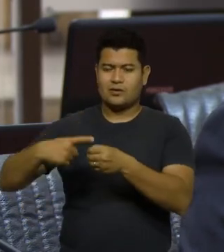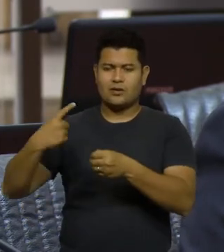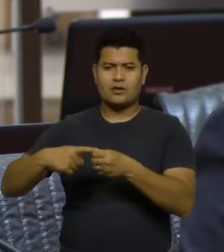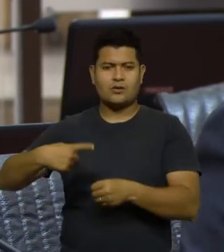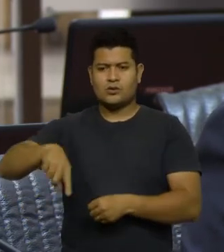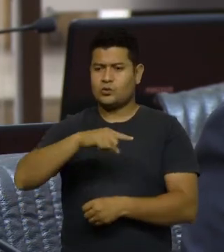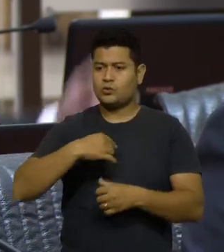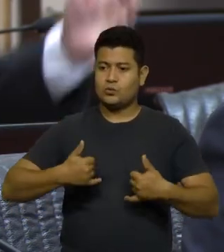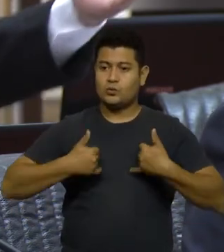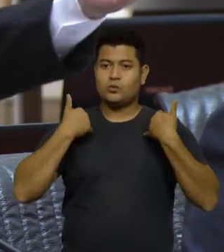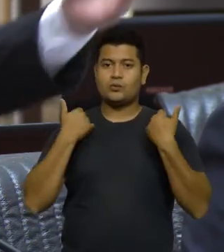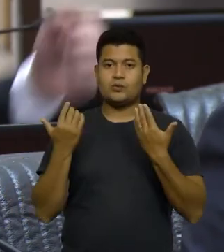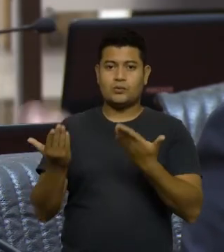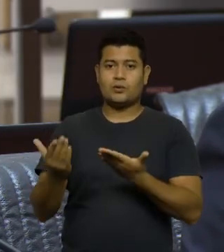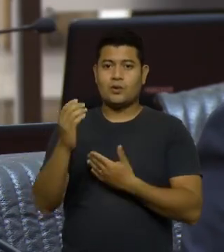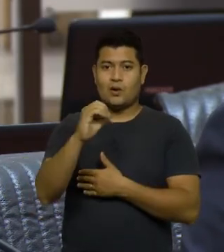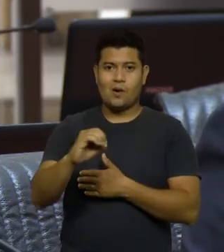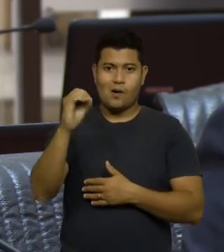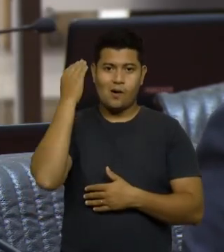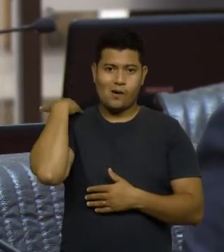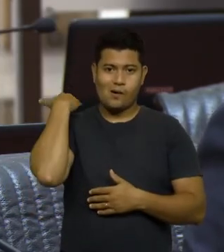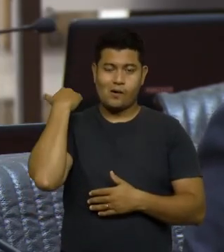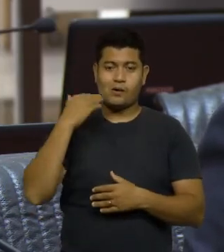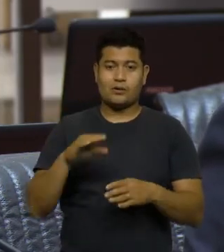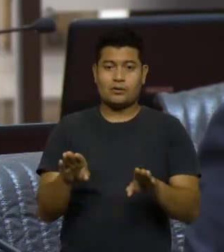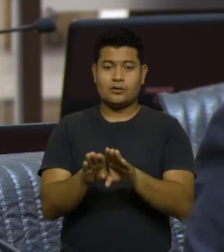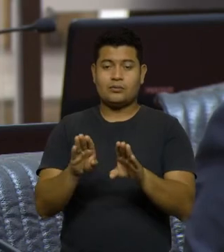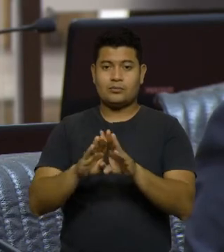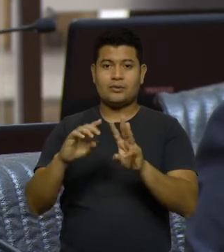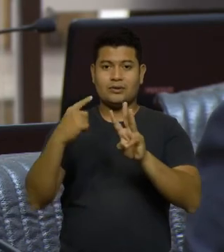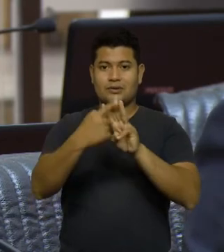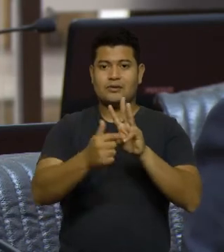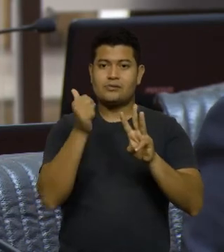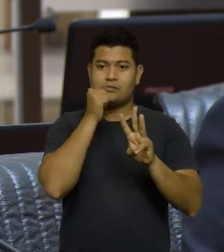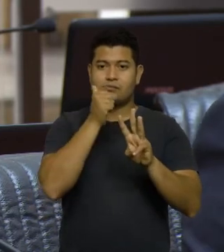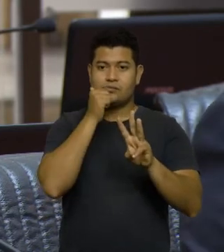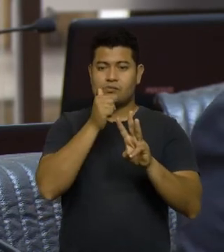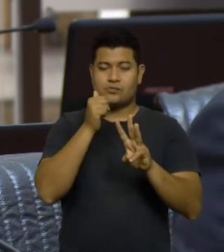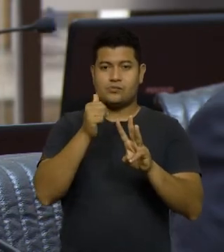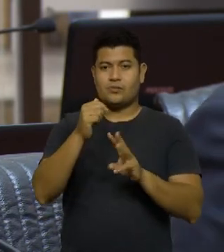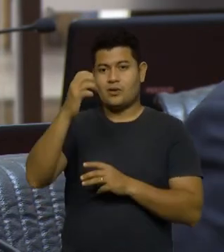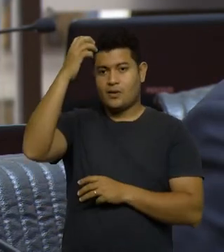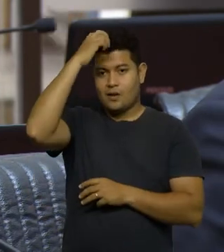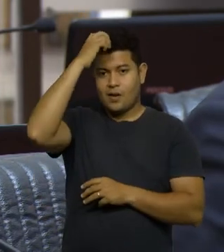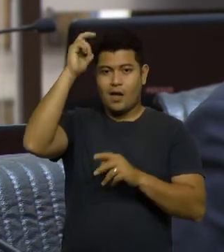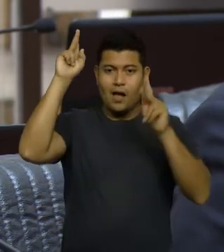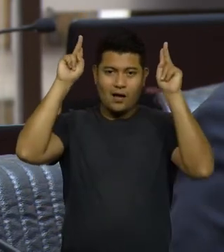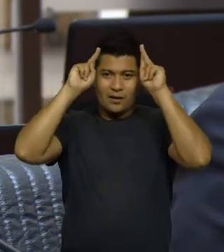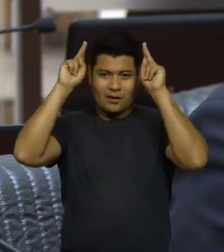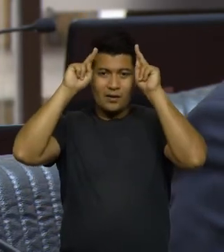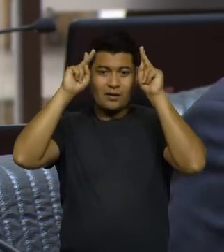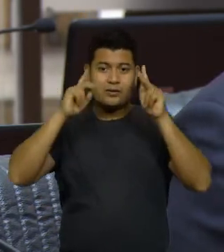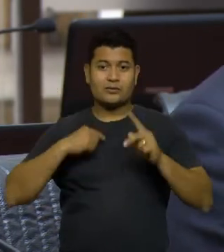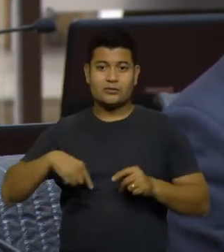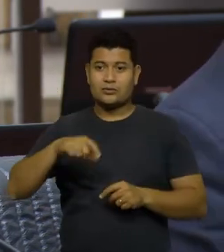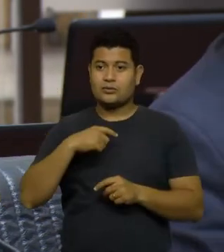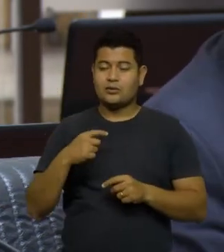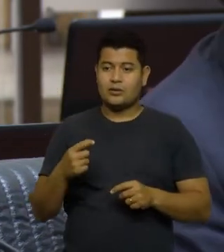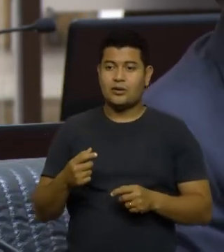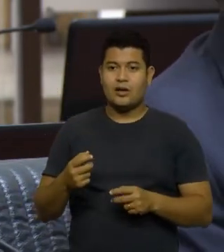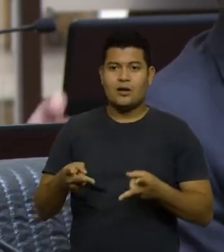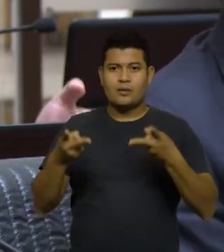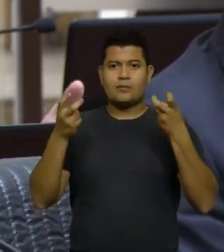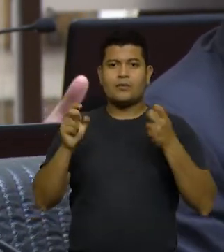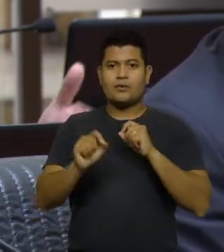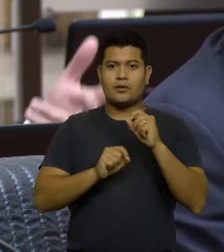Catarina, Tarcílio Costa, cumprimentar a realeza, se faz presente aqui, nós podemos observar a grandeza do nosso